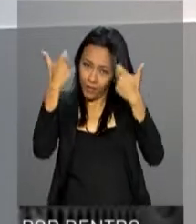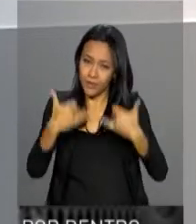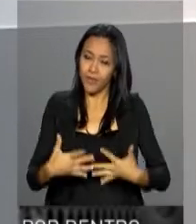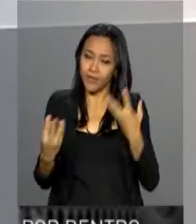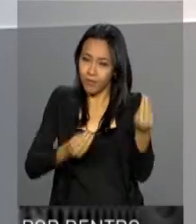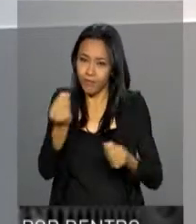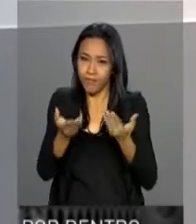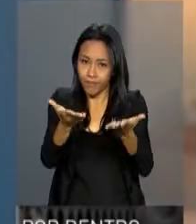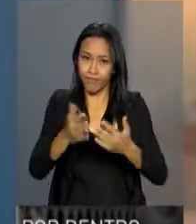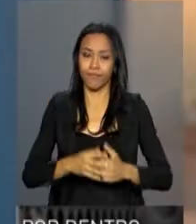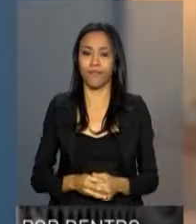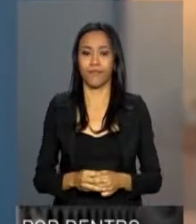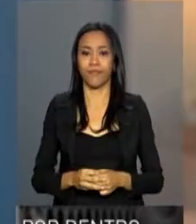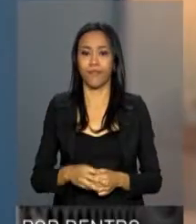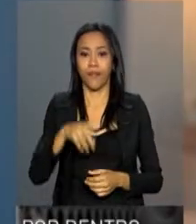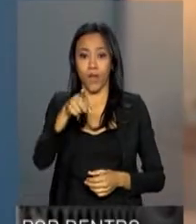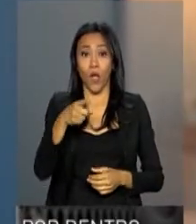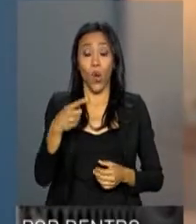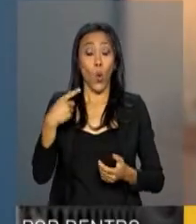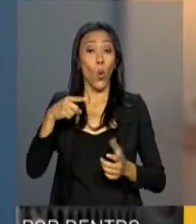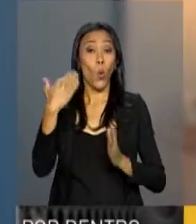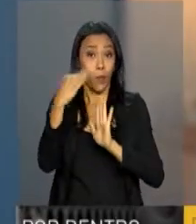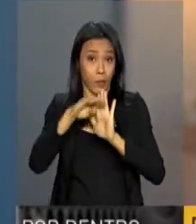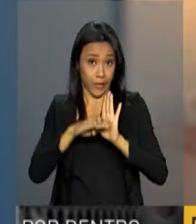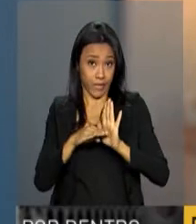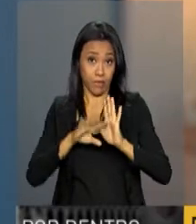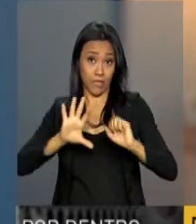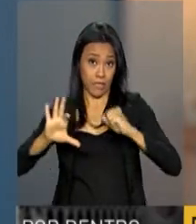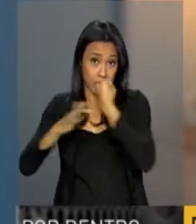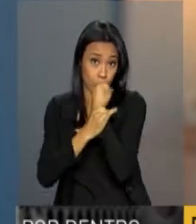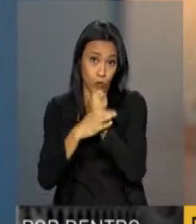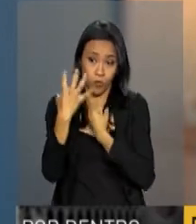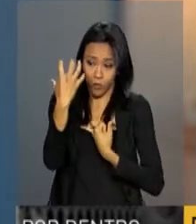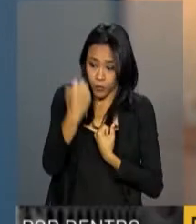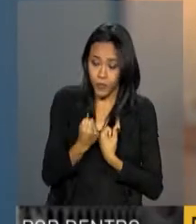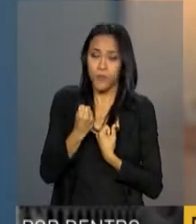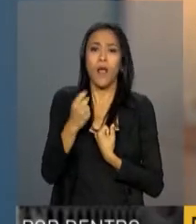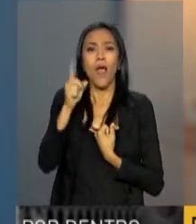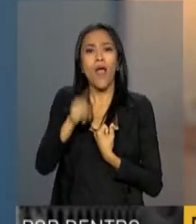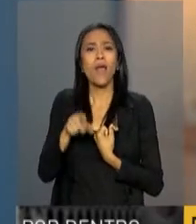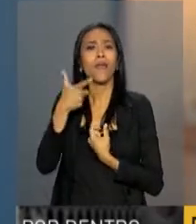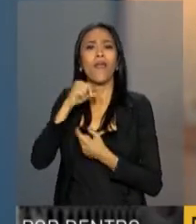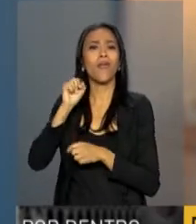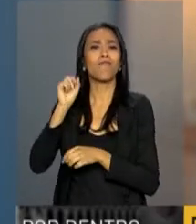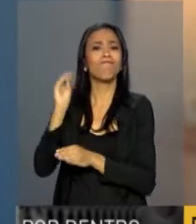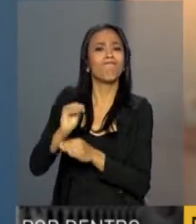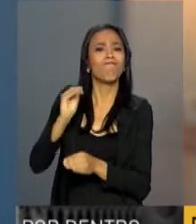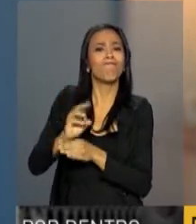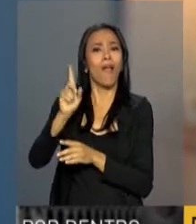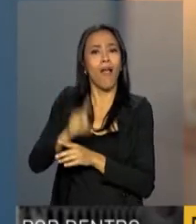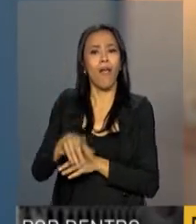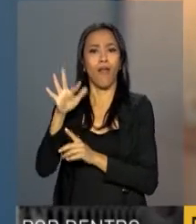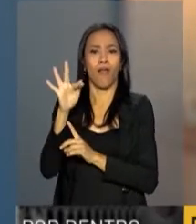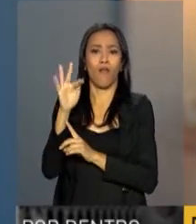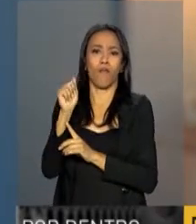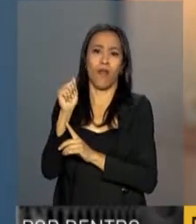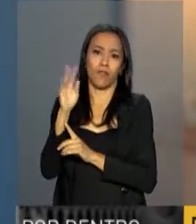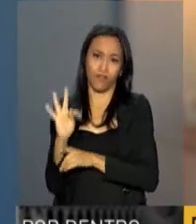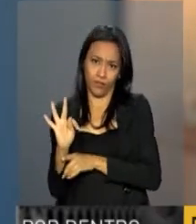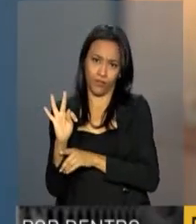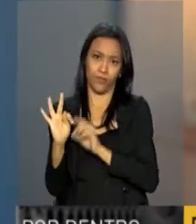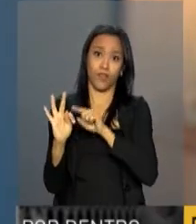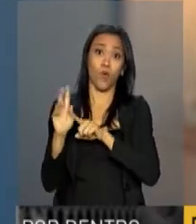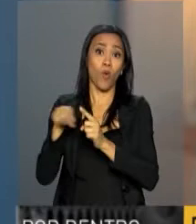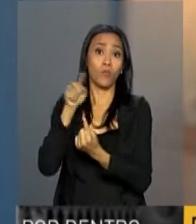para a gente. O programa de seguro-desemprego, ele é sustentado pelo FAT, o Fundo de Amparo ao Trabalhador, que